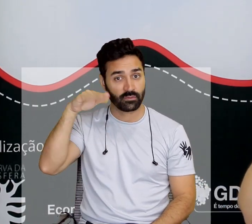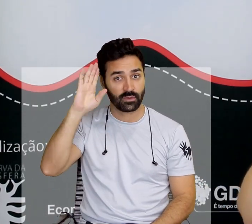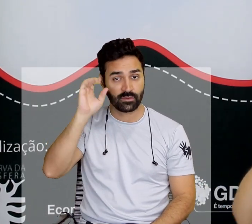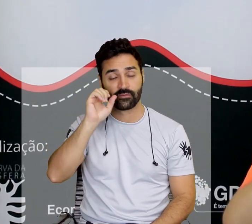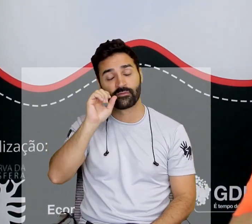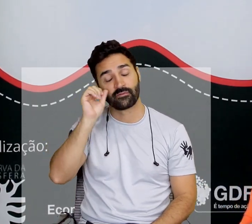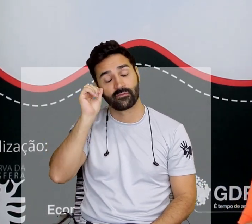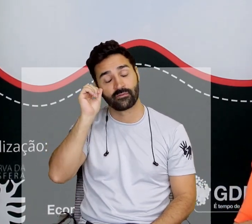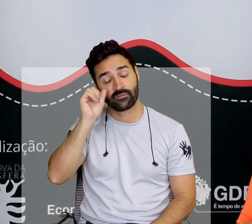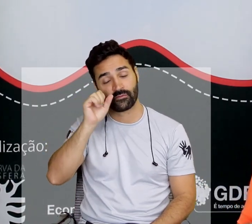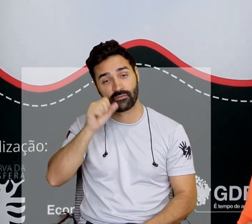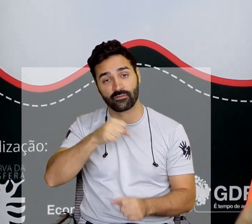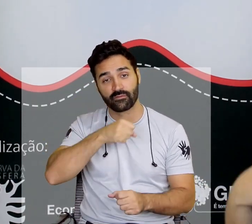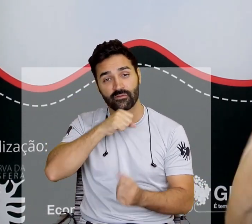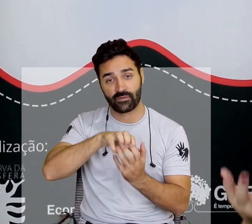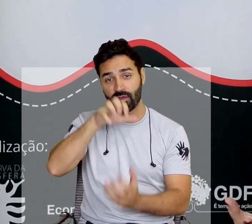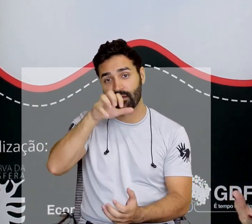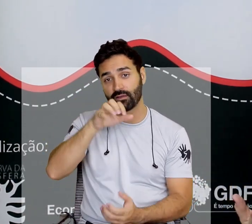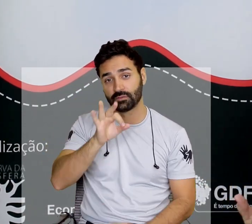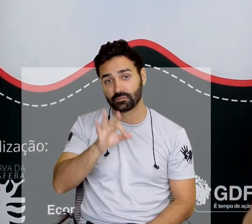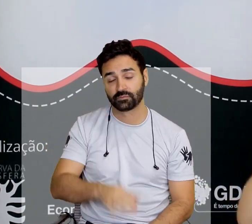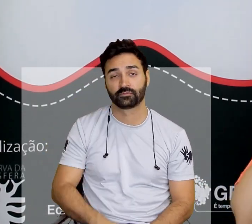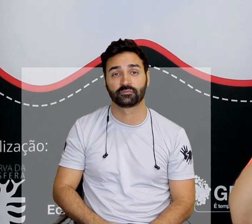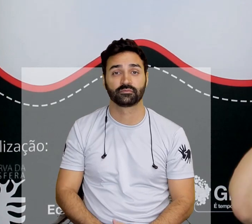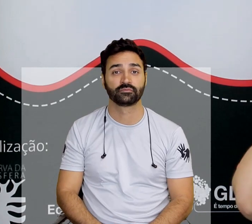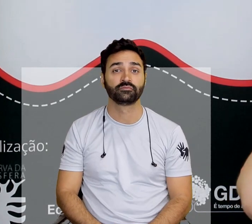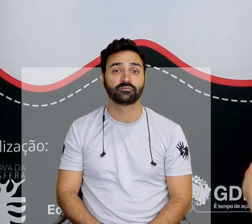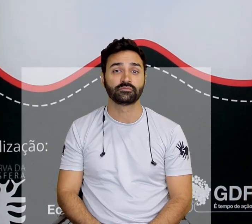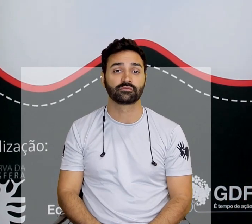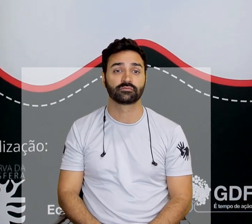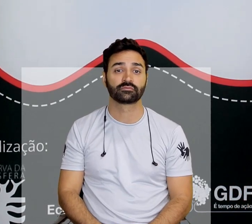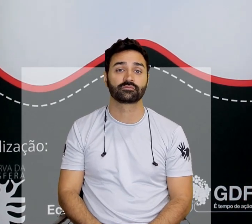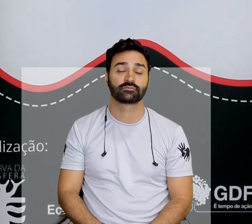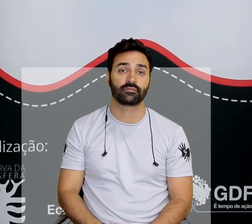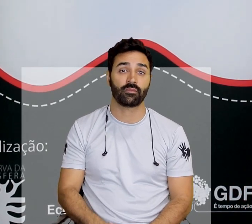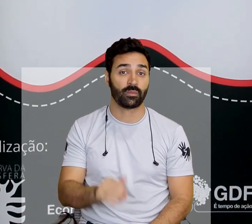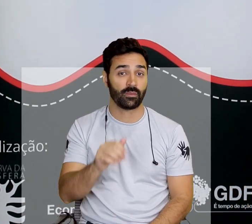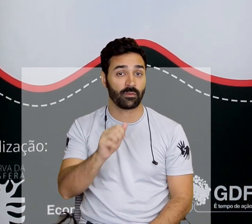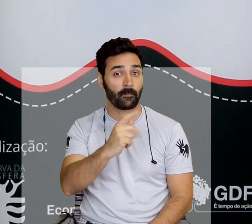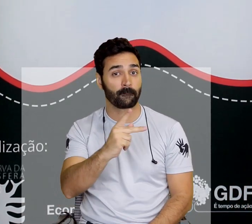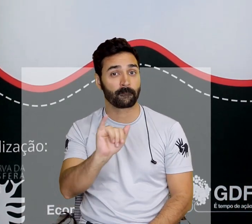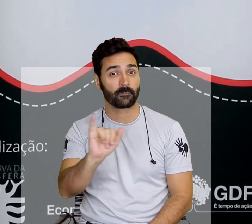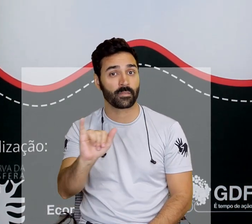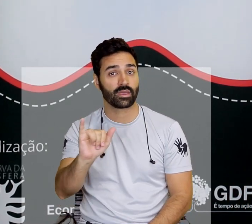certo? E o mãe e o pai.